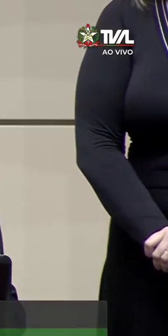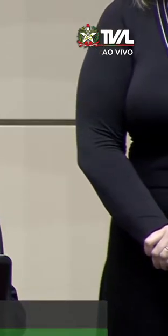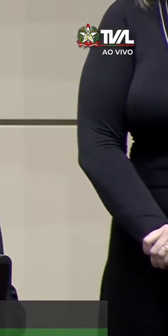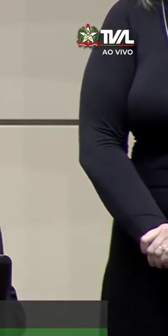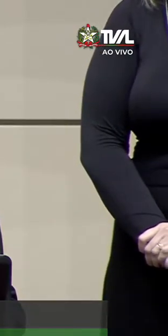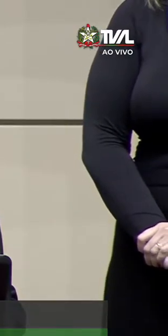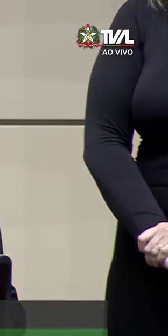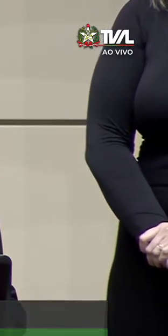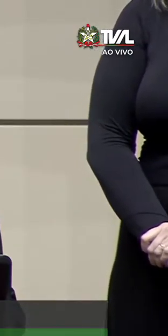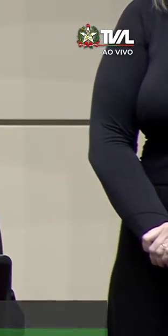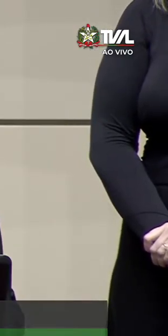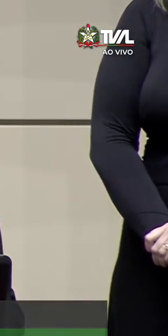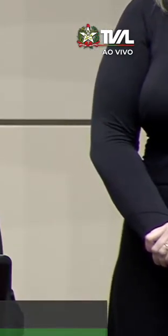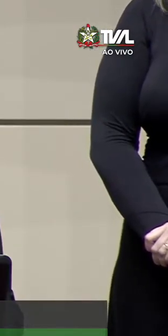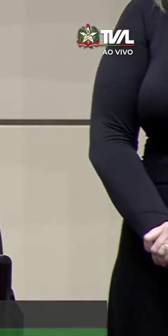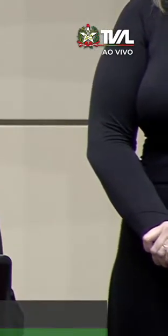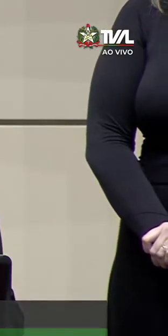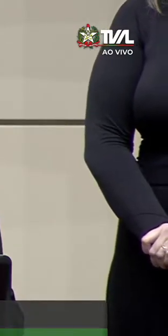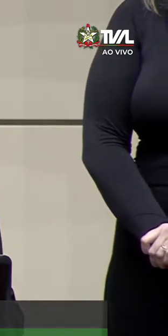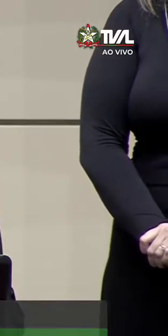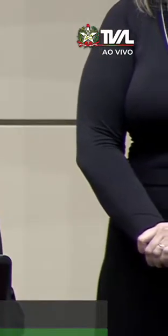Martins, presente.